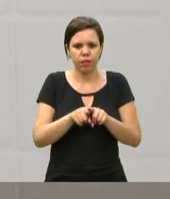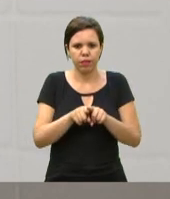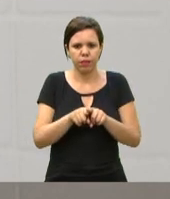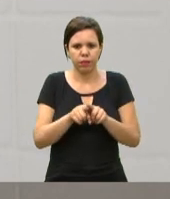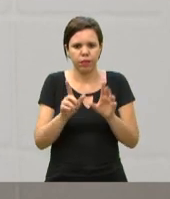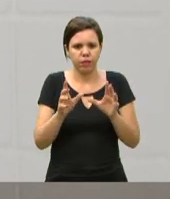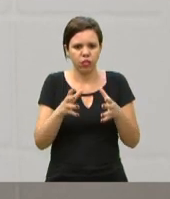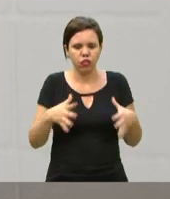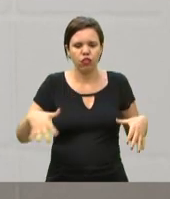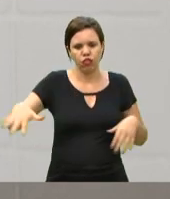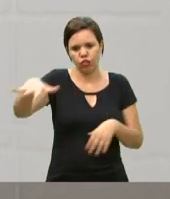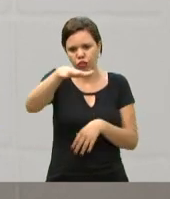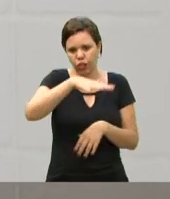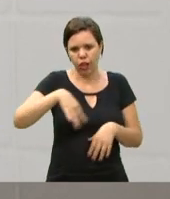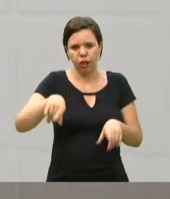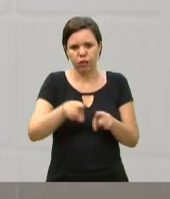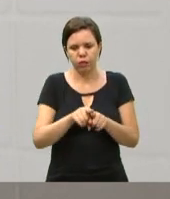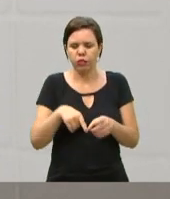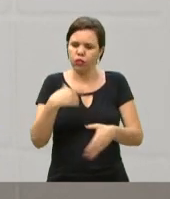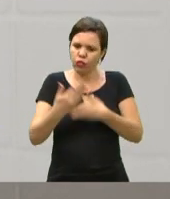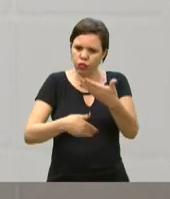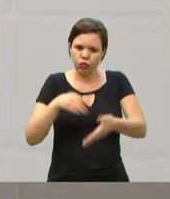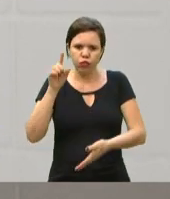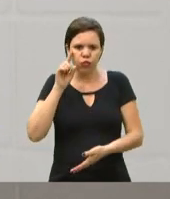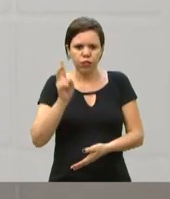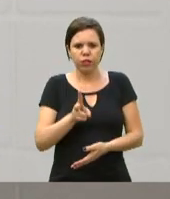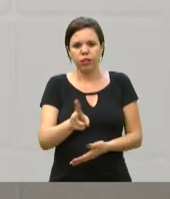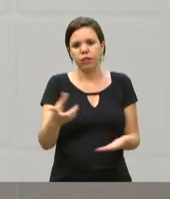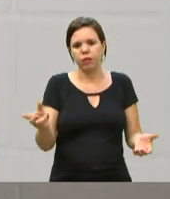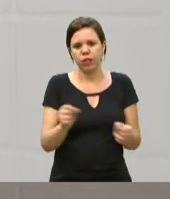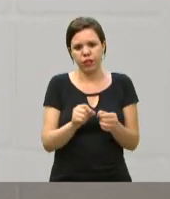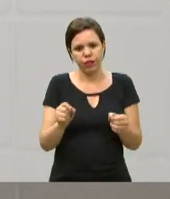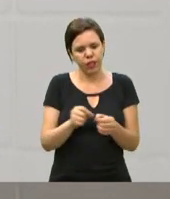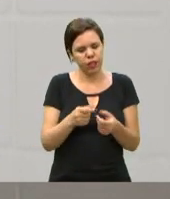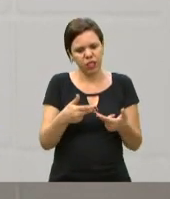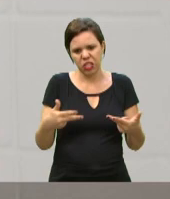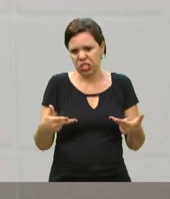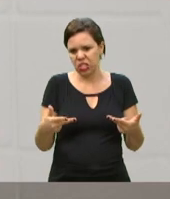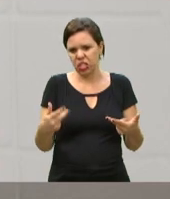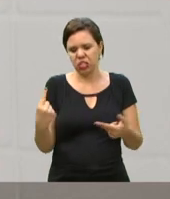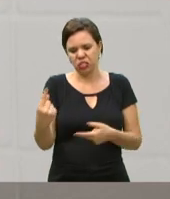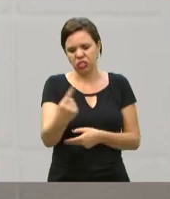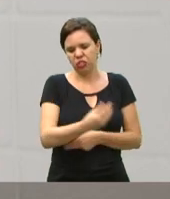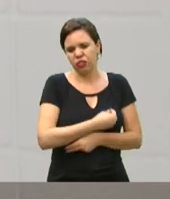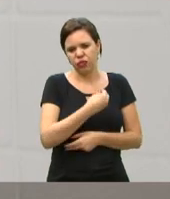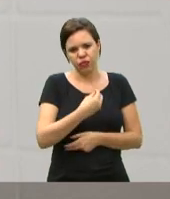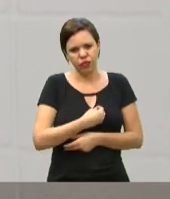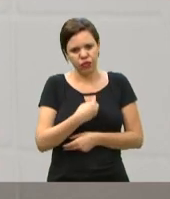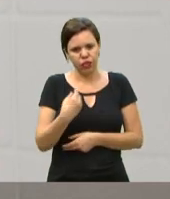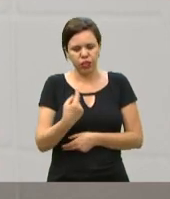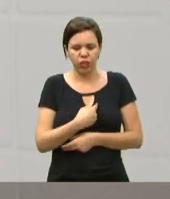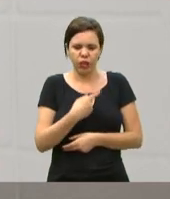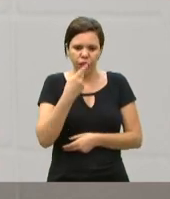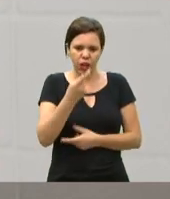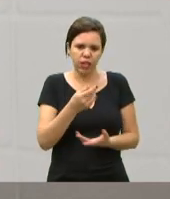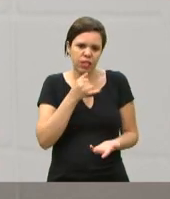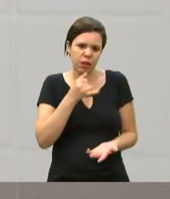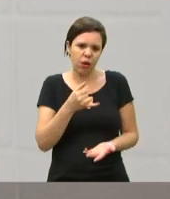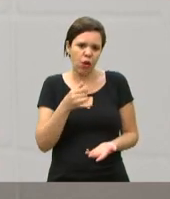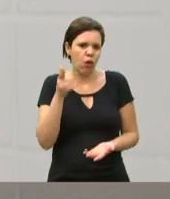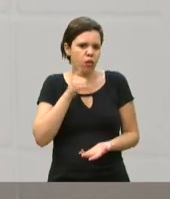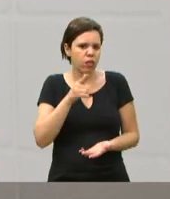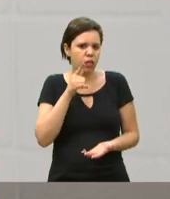global, para que no dia a dia eles consigam fazer as suas atividades de vida diária, que chamamos. Então é conseguir